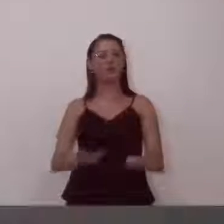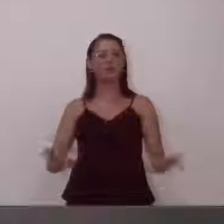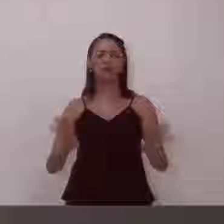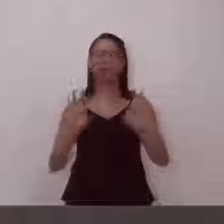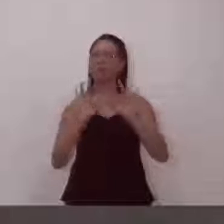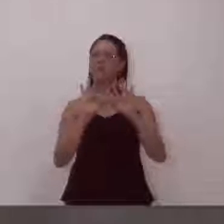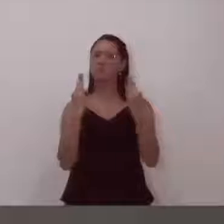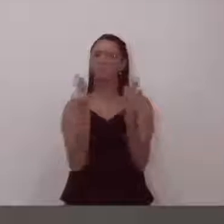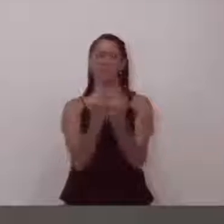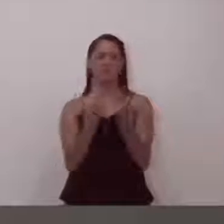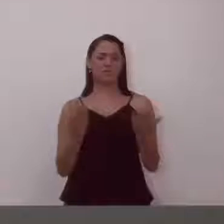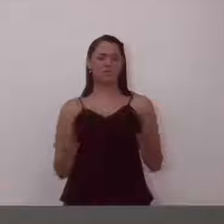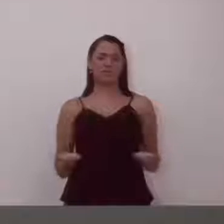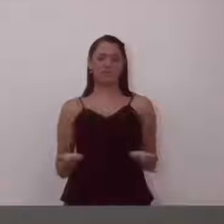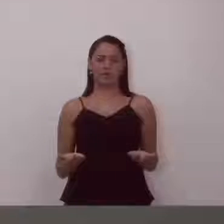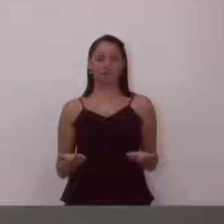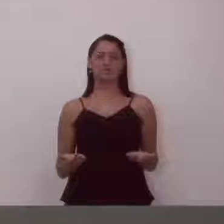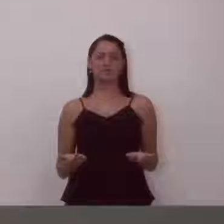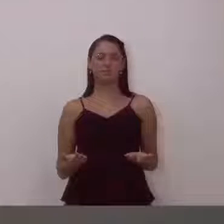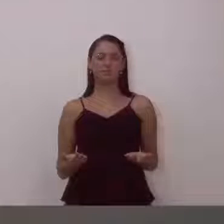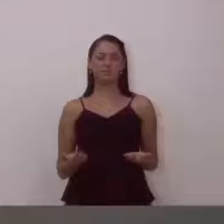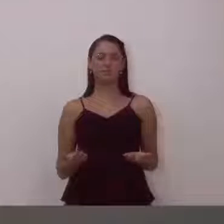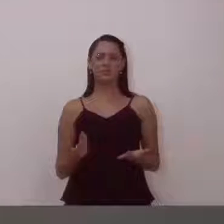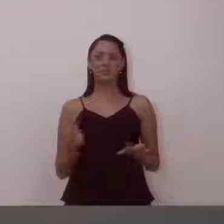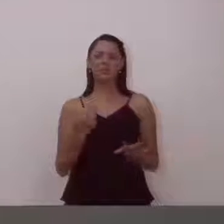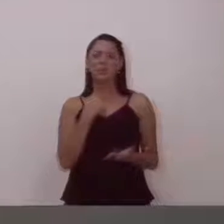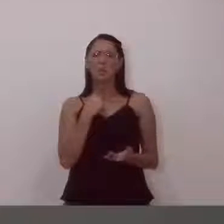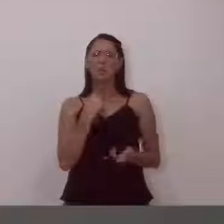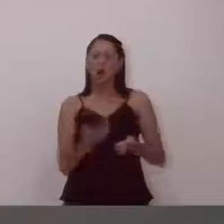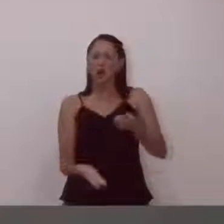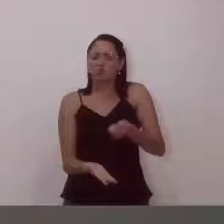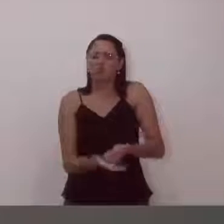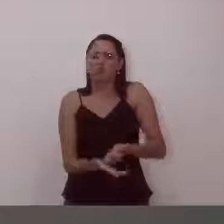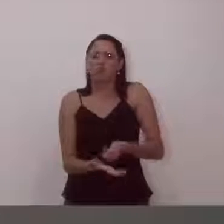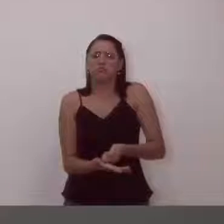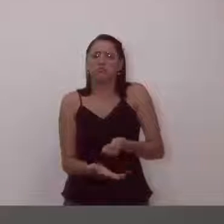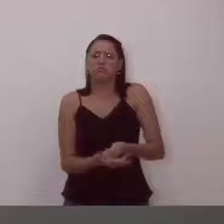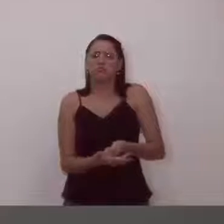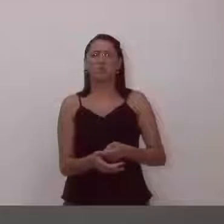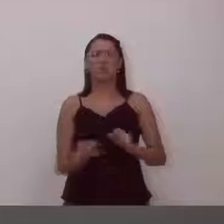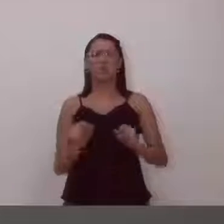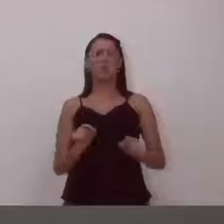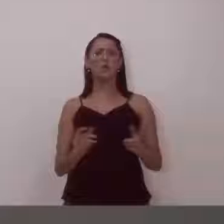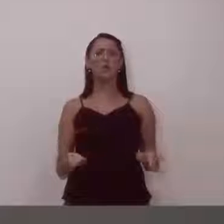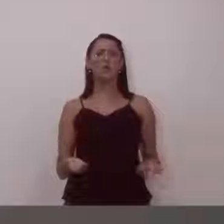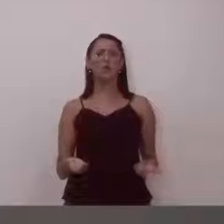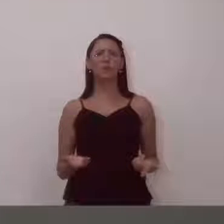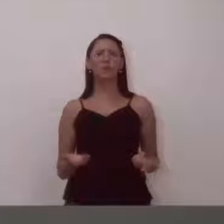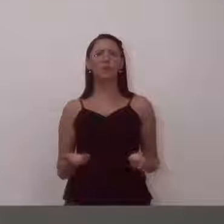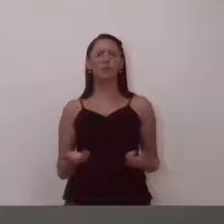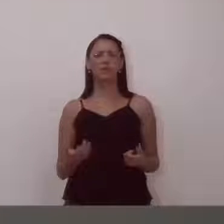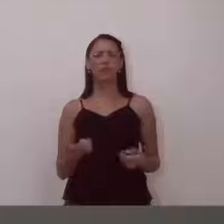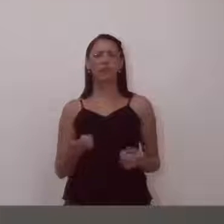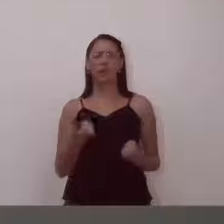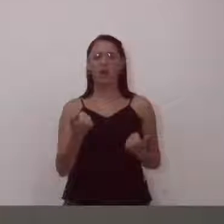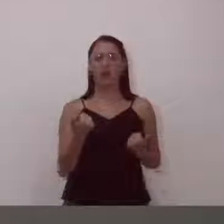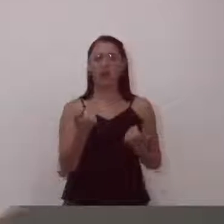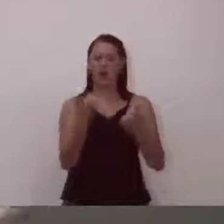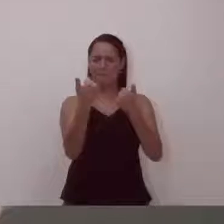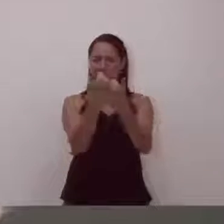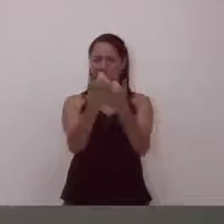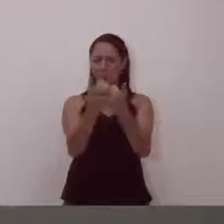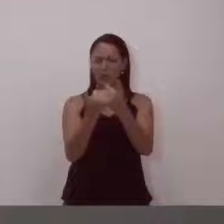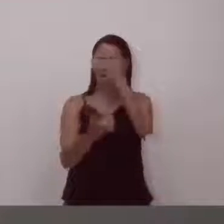famílias. É desumano exigir o apoio para quem age como professor,